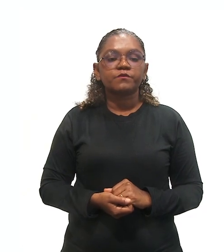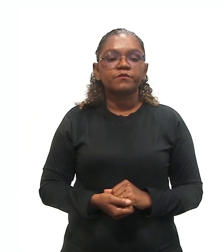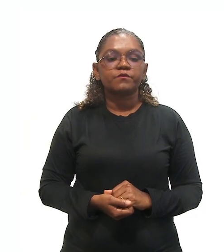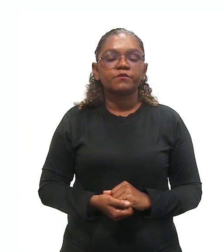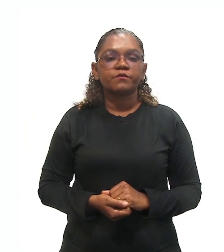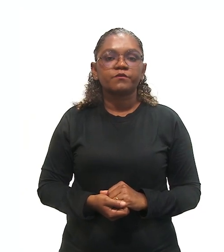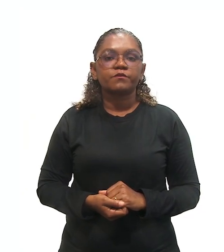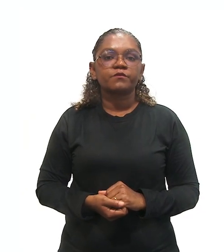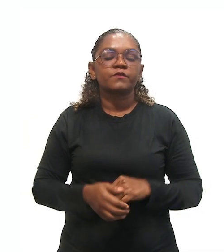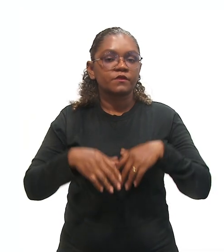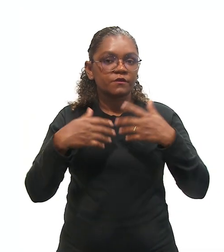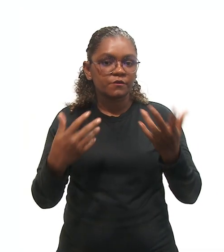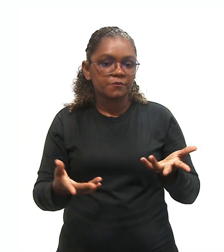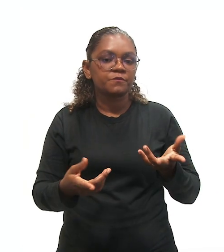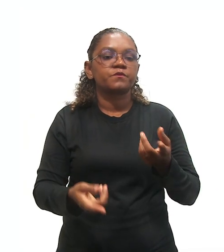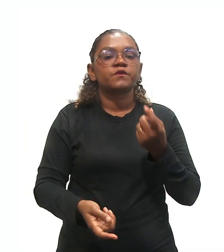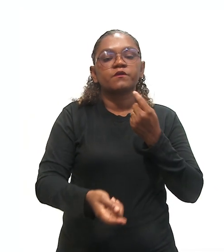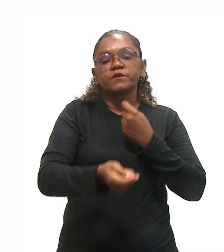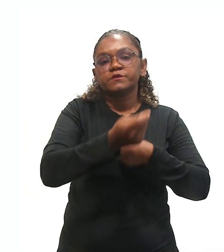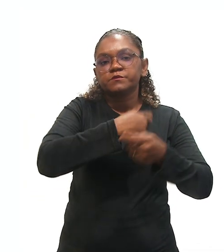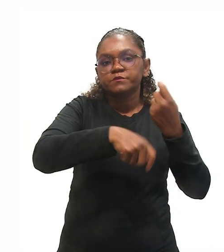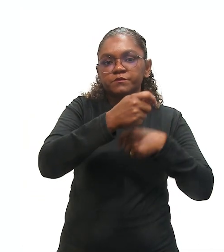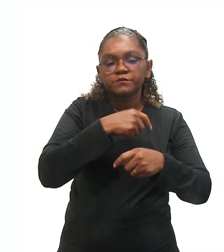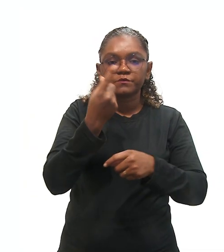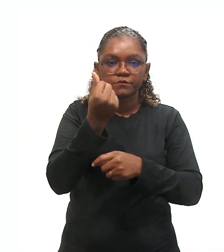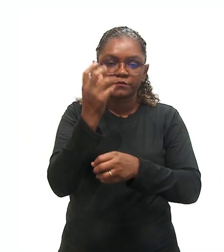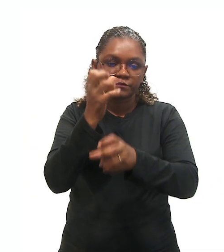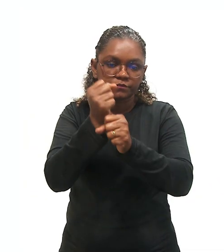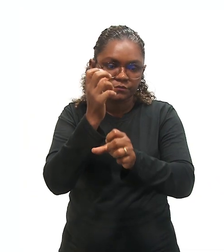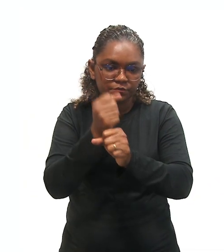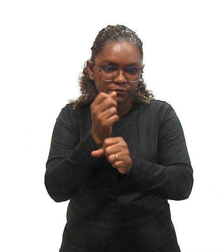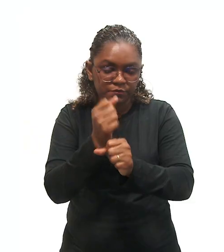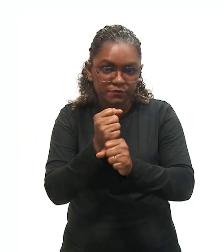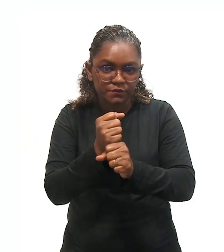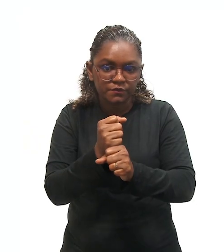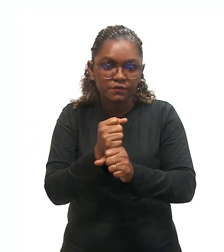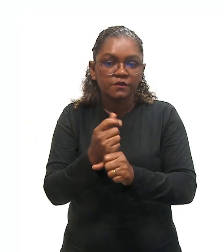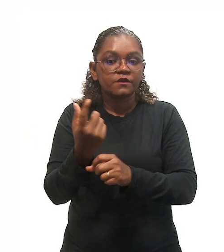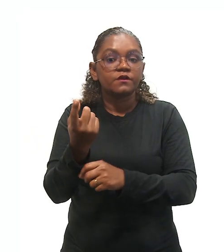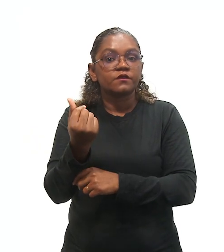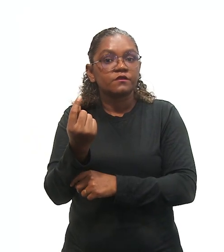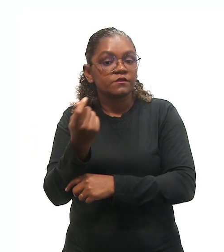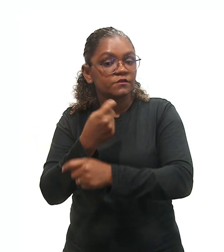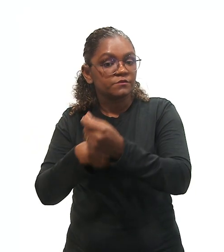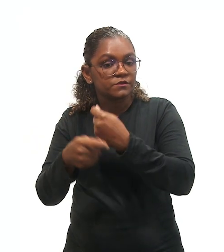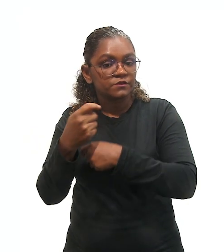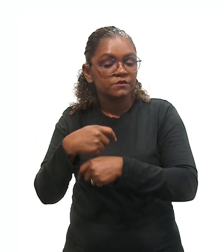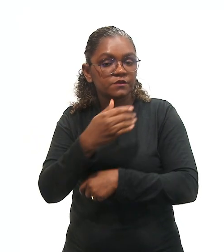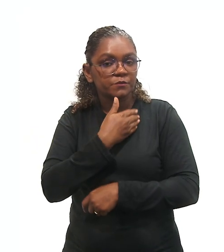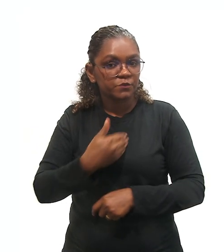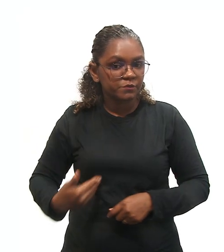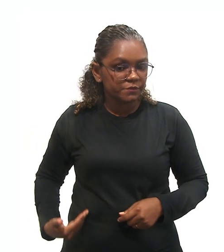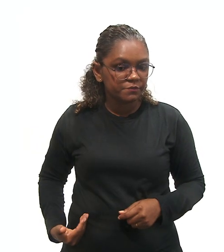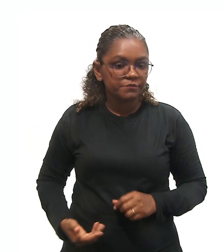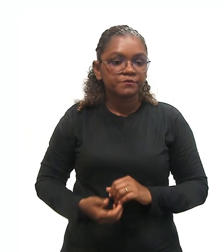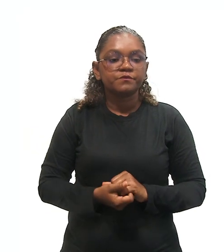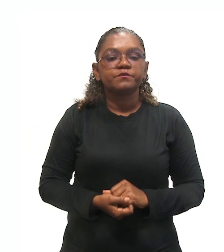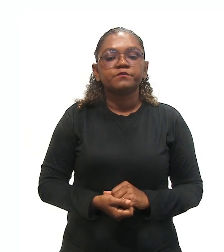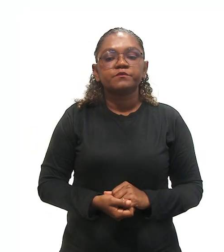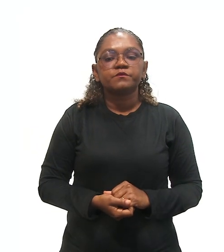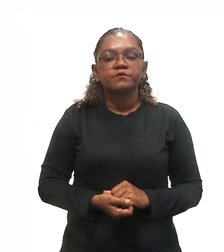financeira vezes a contabilidade pública, a disponibilidade dos recursos públicos e seus